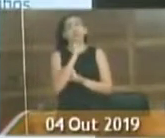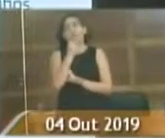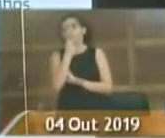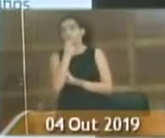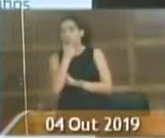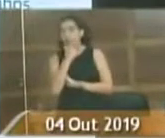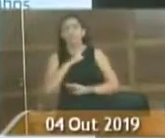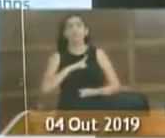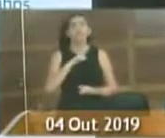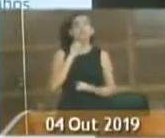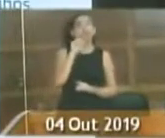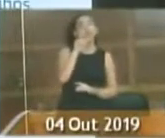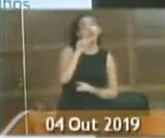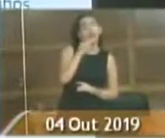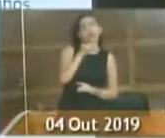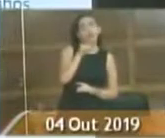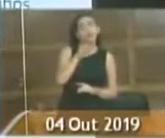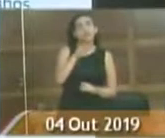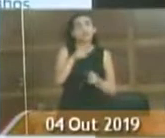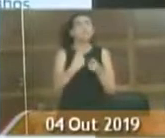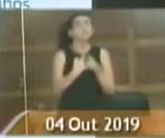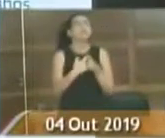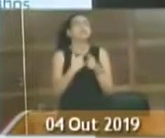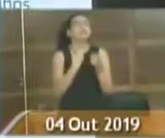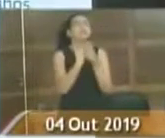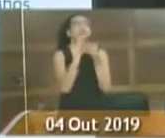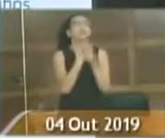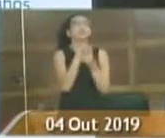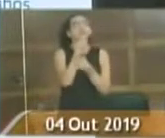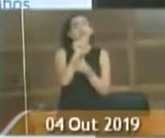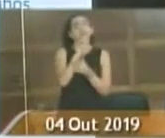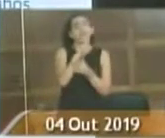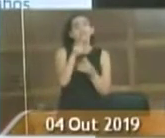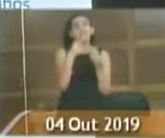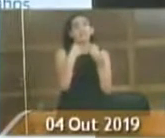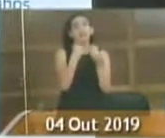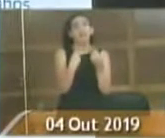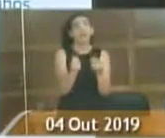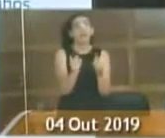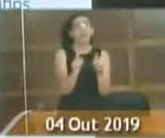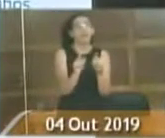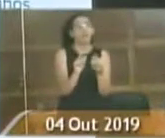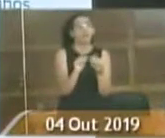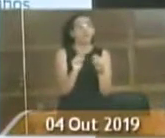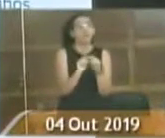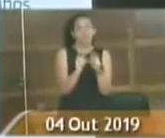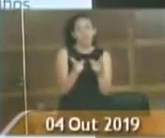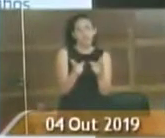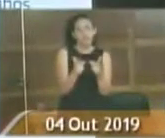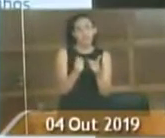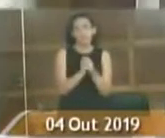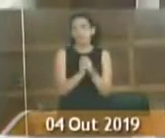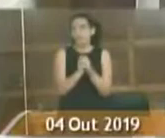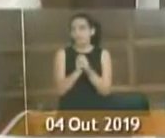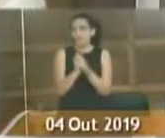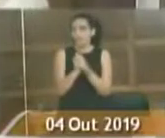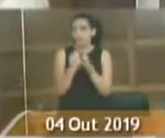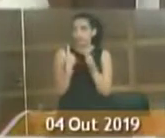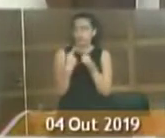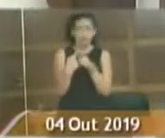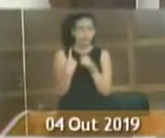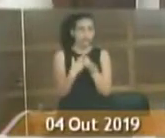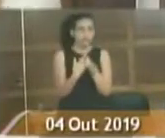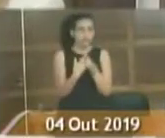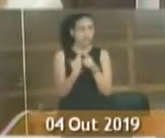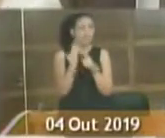luzinha. Por que que a gente foi estudar a luzinha? Para que fazer a luzinha lá na faculdade, ver se essa luzinha funciona? Porque a